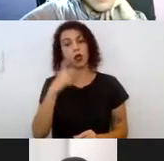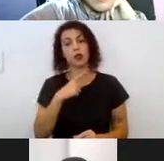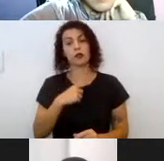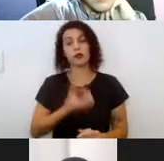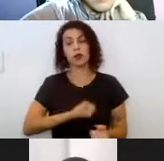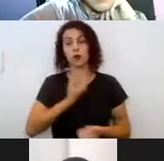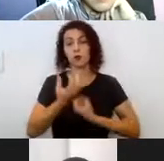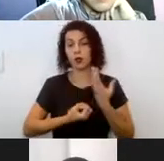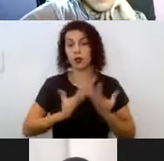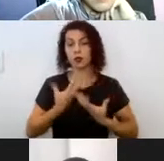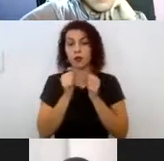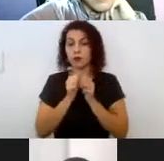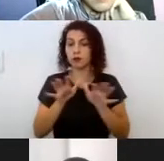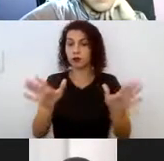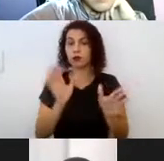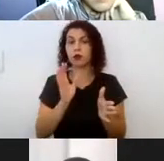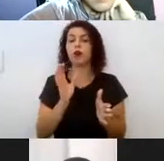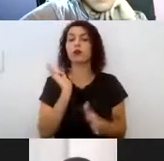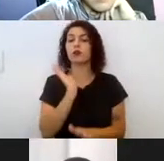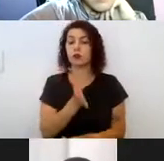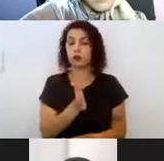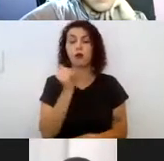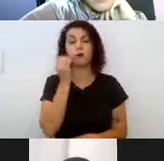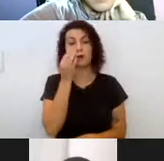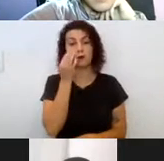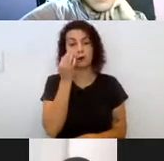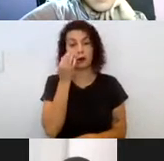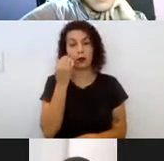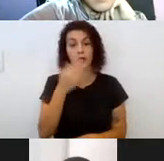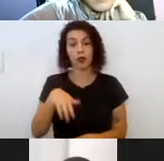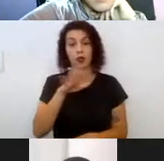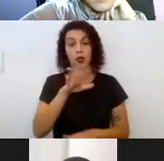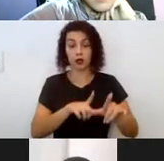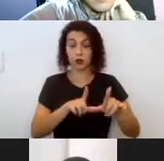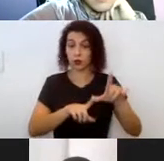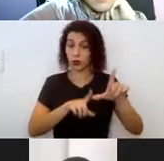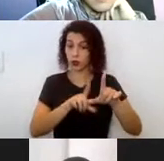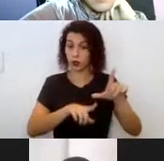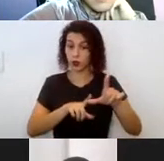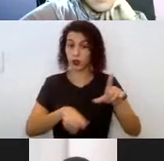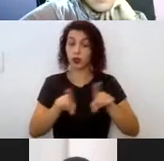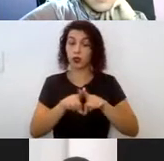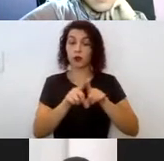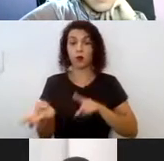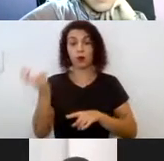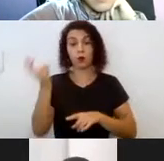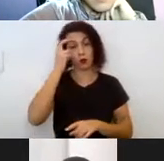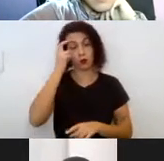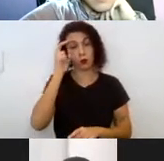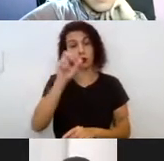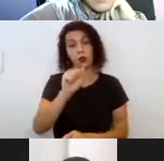artigos publicados sem esse assento É nesse publicados na área do letramento e na área da Cultura afro-diaspórica